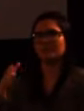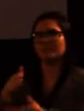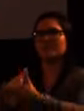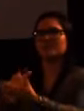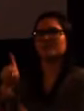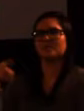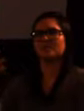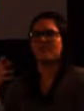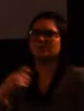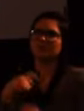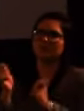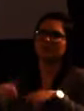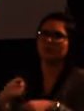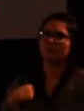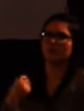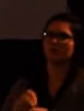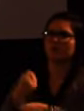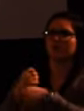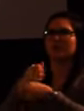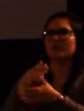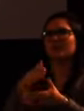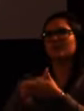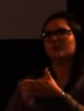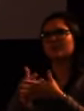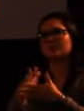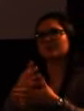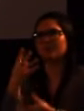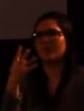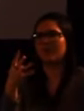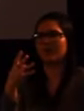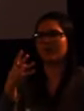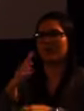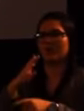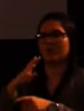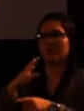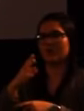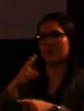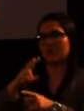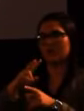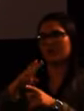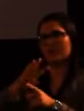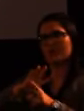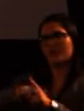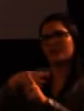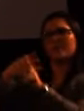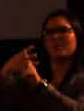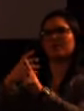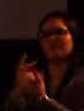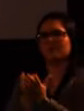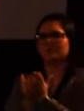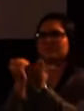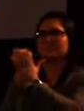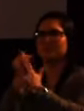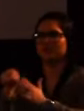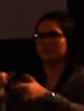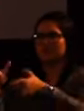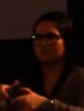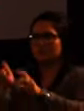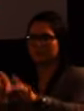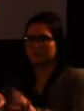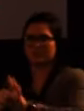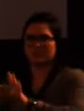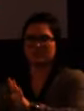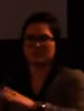seja, é possível construir até um limite de 4 vezes a área do terreno em zonas específicas da